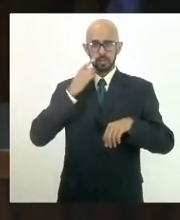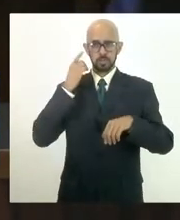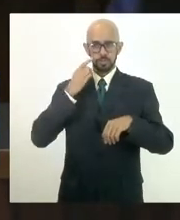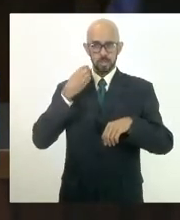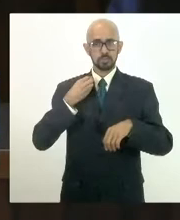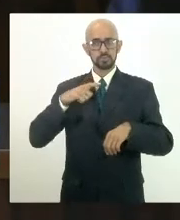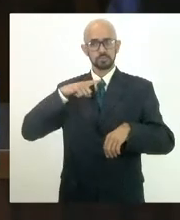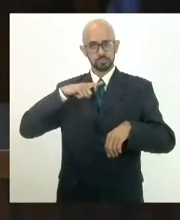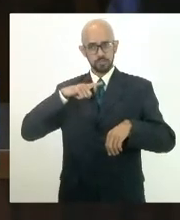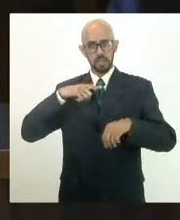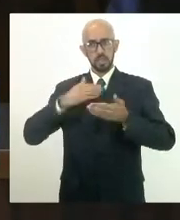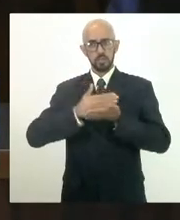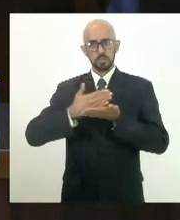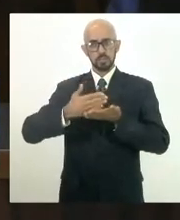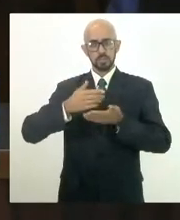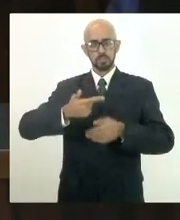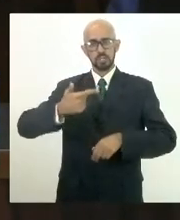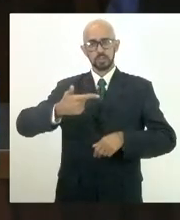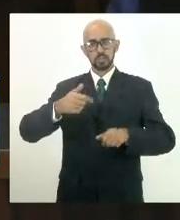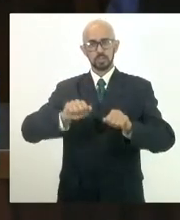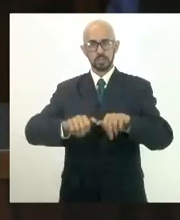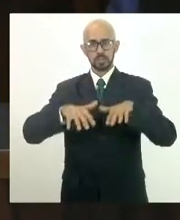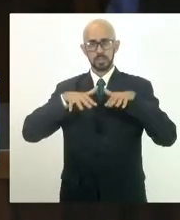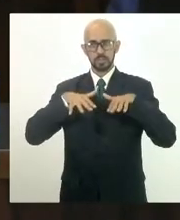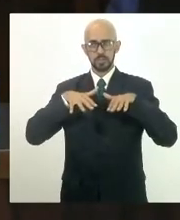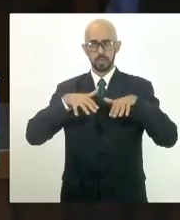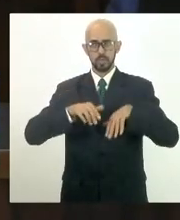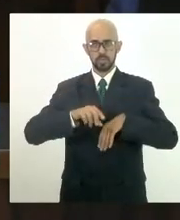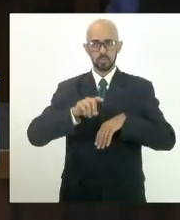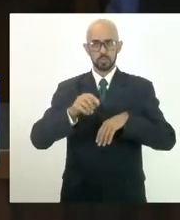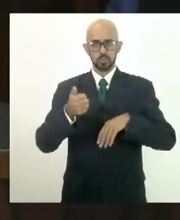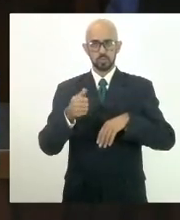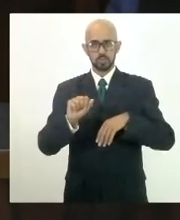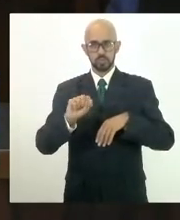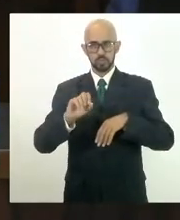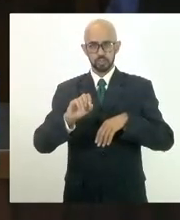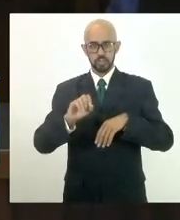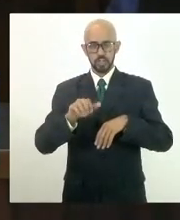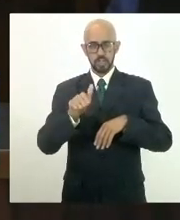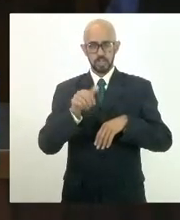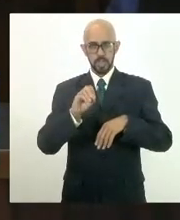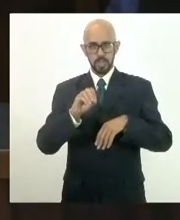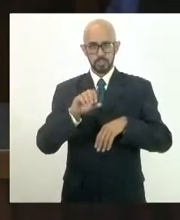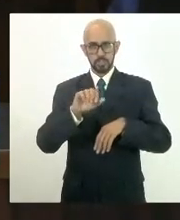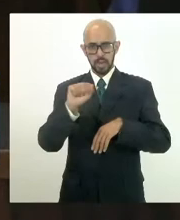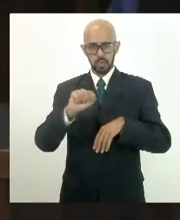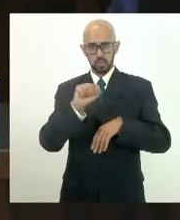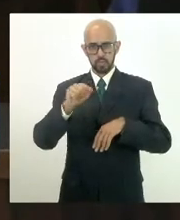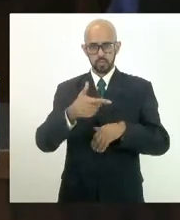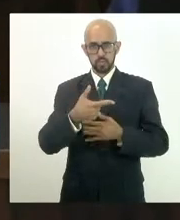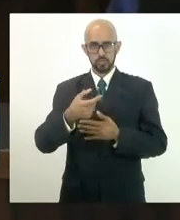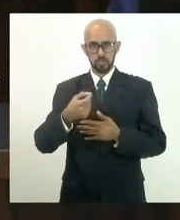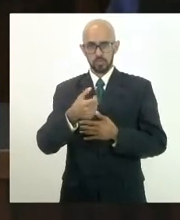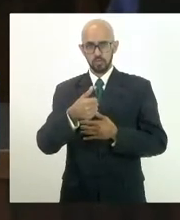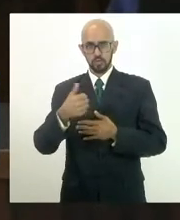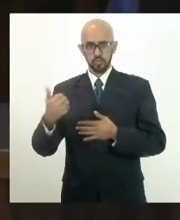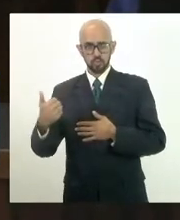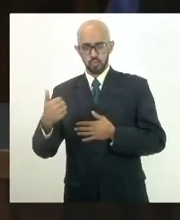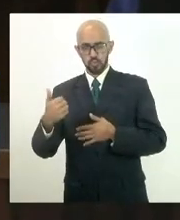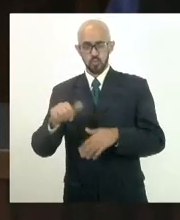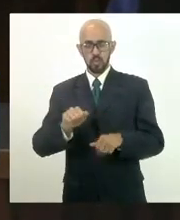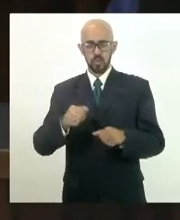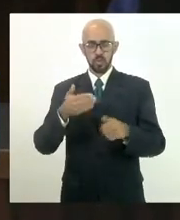os nossos trabalhos. Está aberta a segunda sessão extraordinária do dia 10 de agosto de 2021. A presidência convida a deputada Marta Rocha